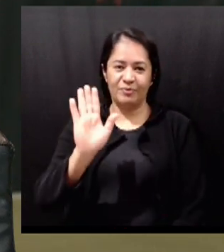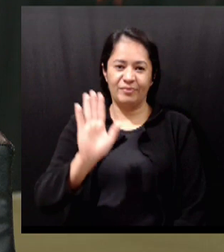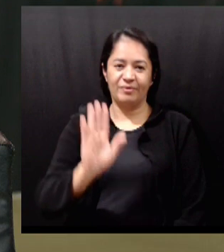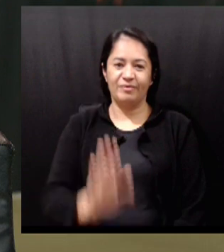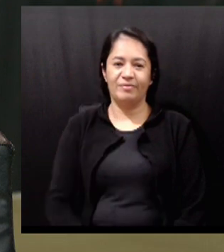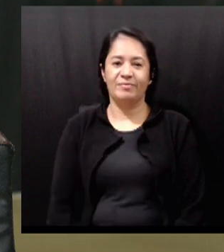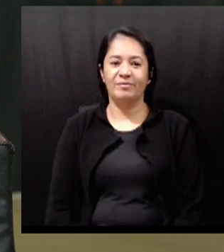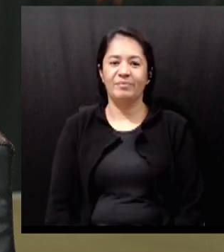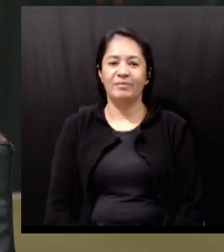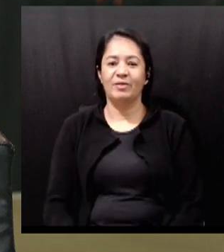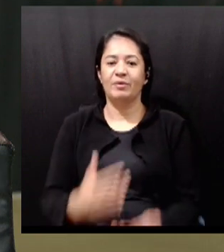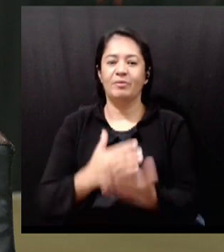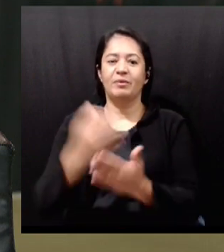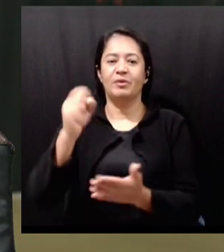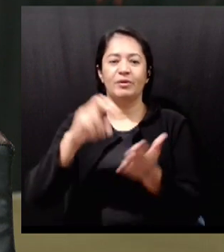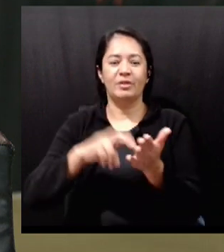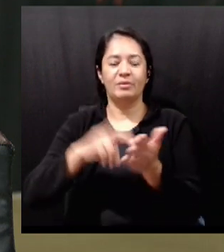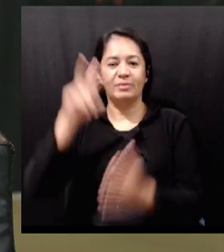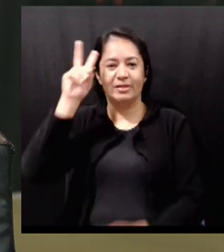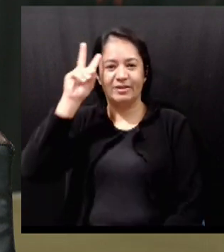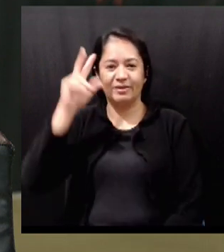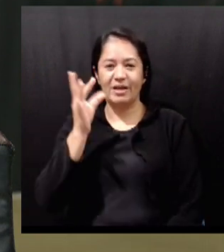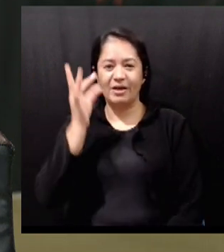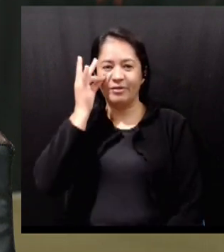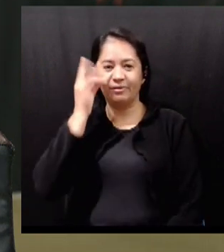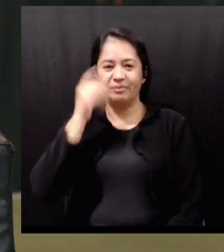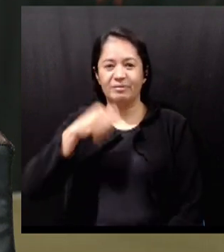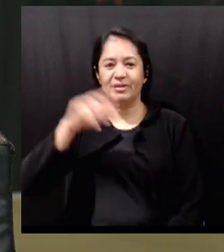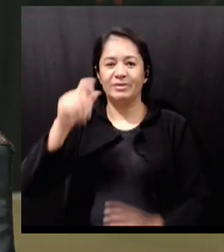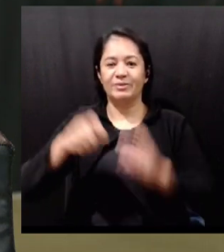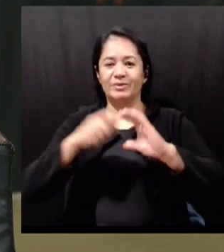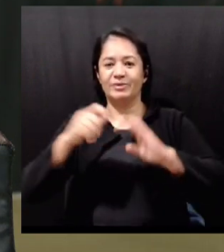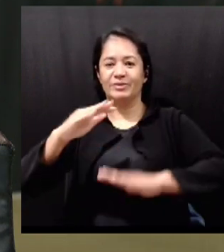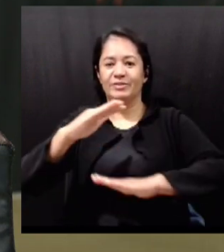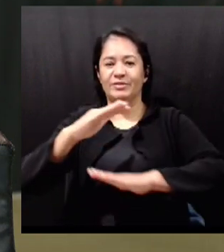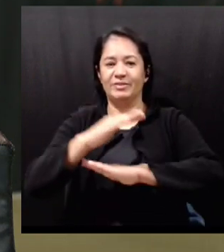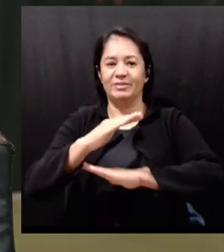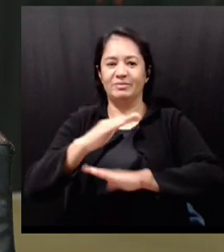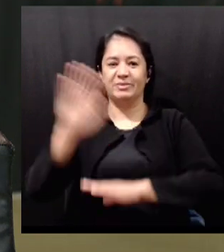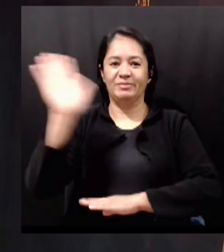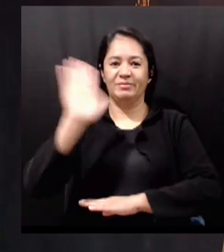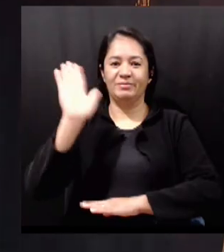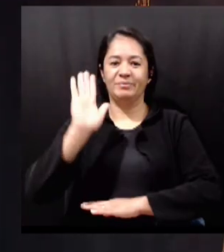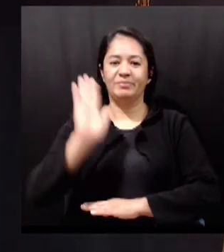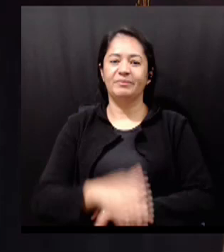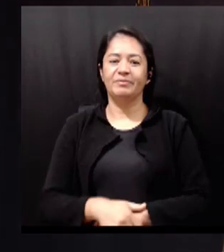das 8 da manhã, ao vivo, com mais uma edição do nosso Estúdio Câmara. Até lá!